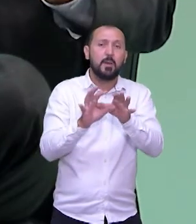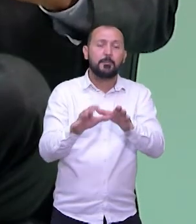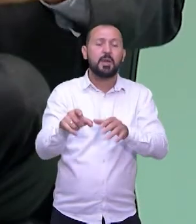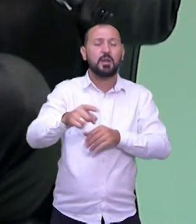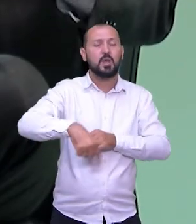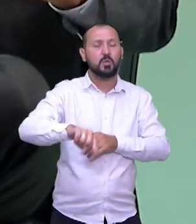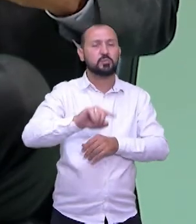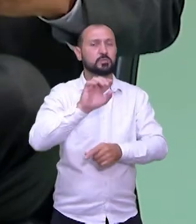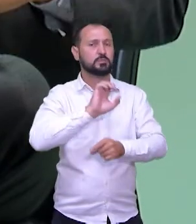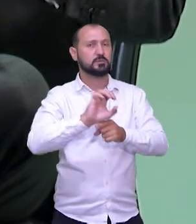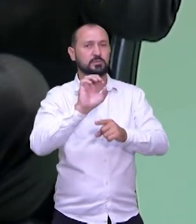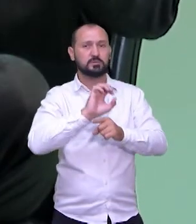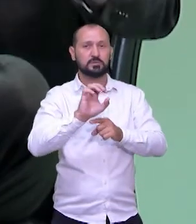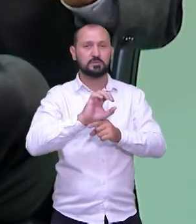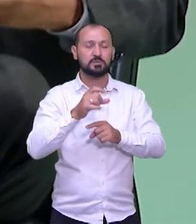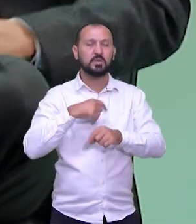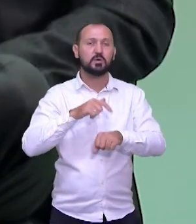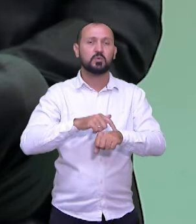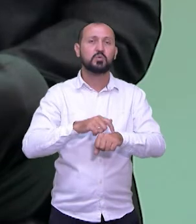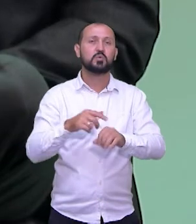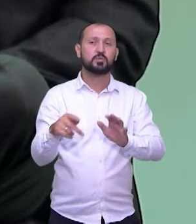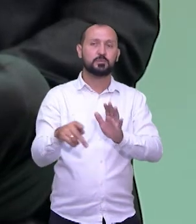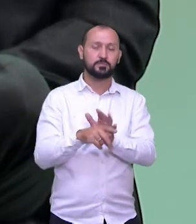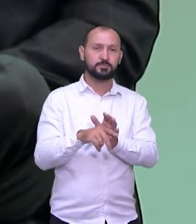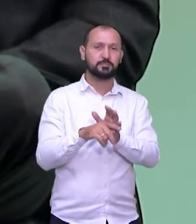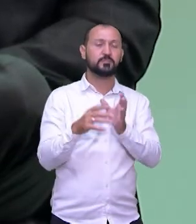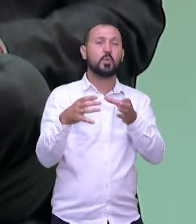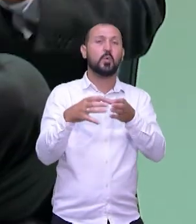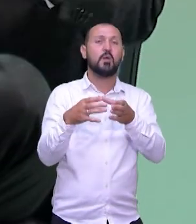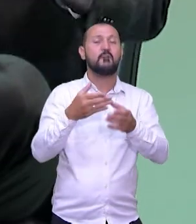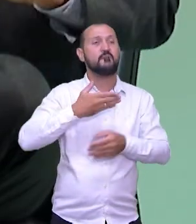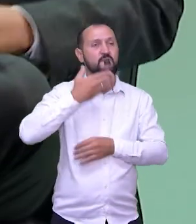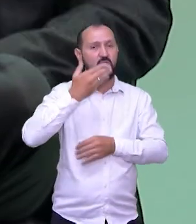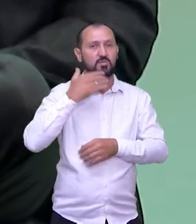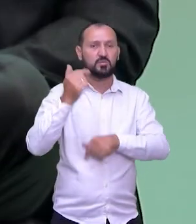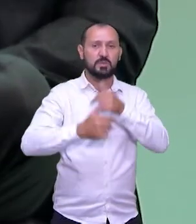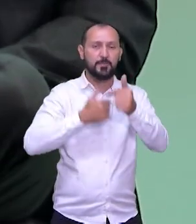oferece ao nosso Estado, ao Estado que acolhe a nossa categoria,